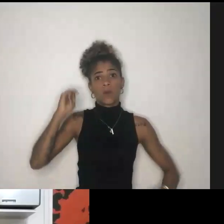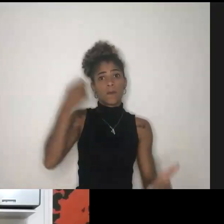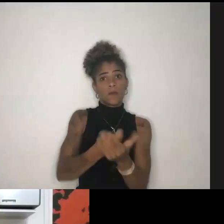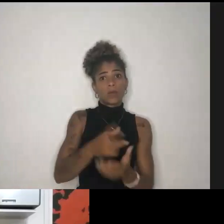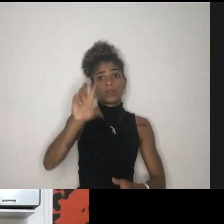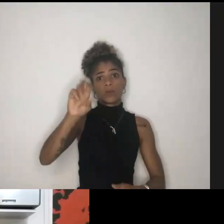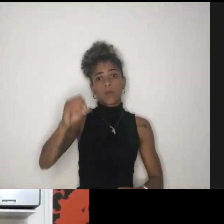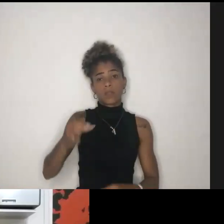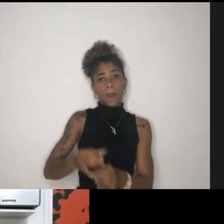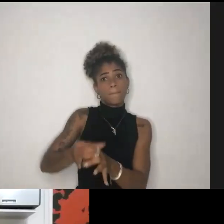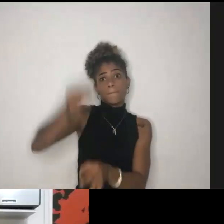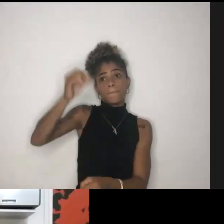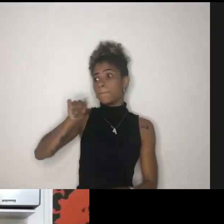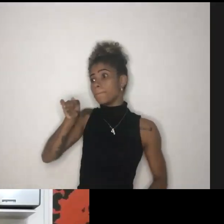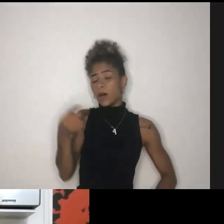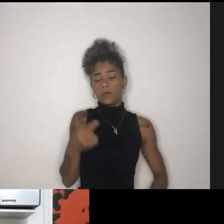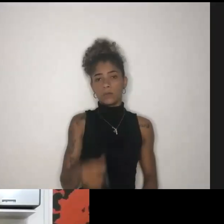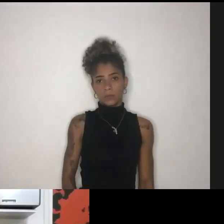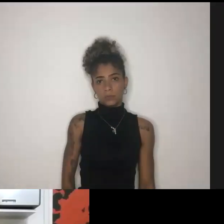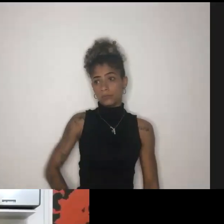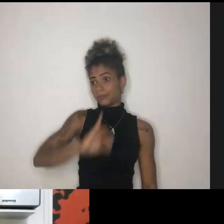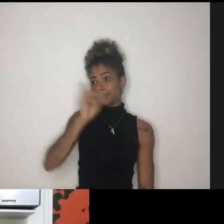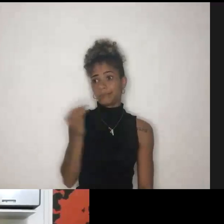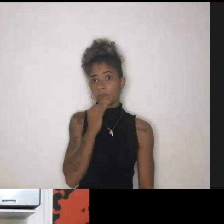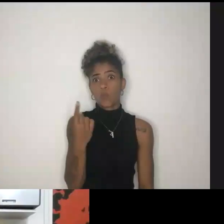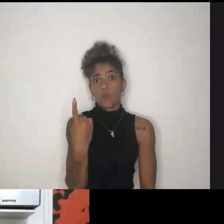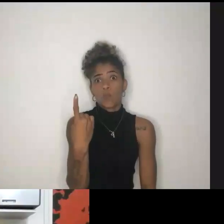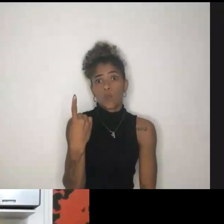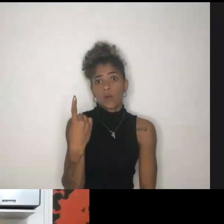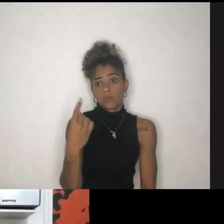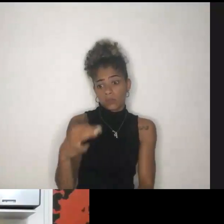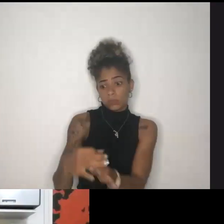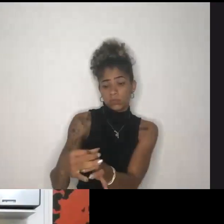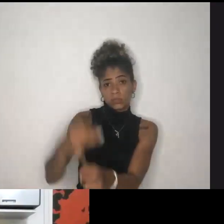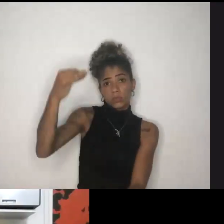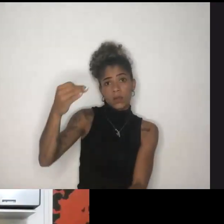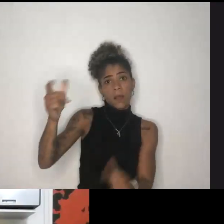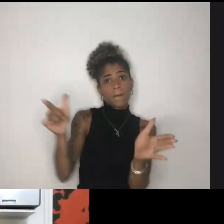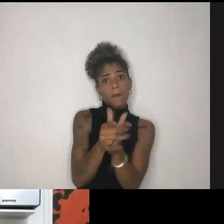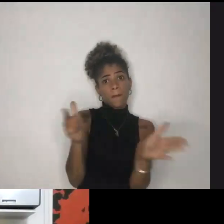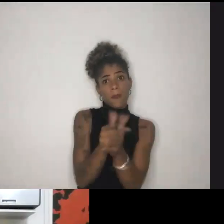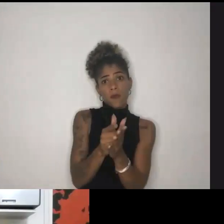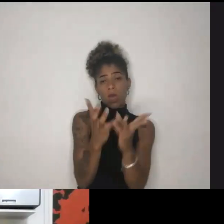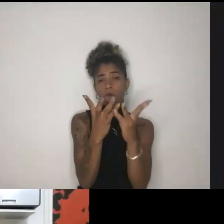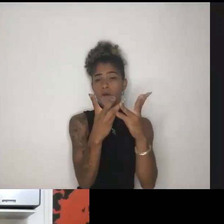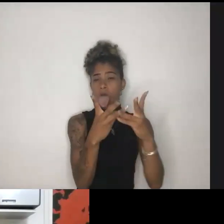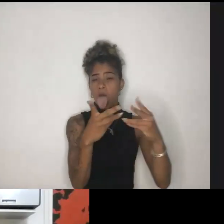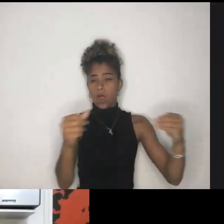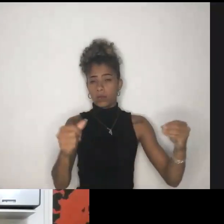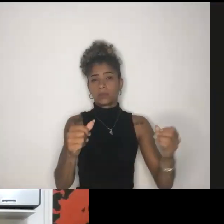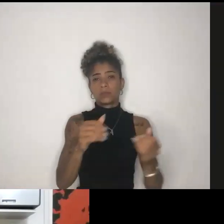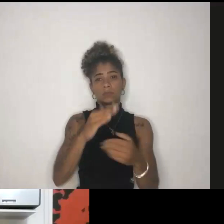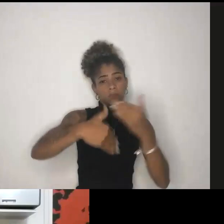mil Canudos foi uma oportunidade é um canudo né papel higiênico hidrossolúvel então assim